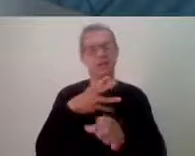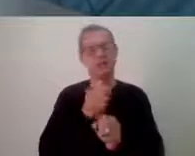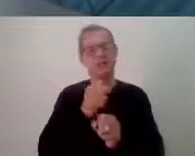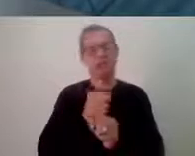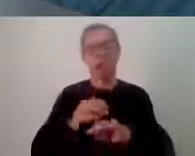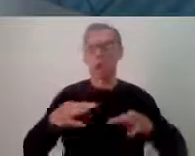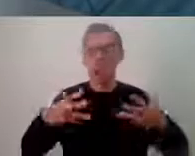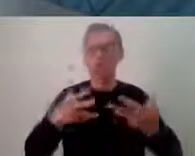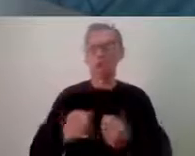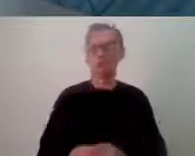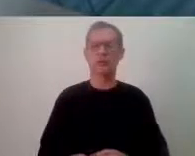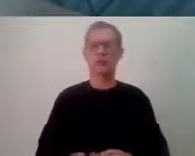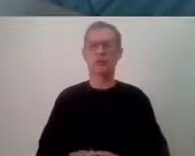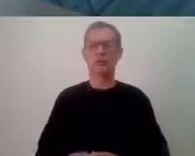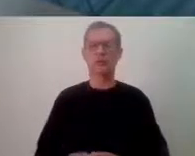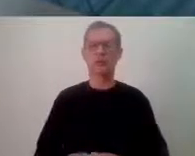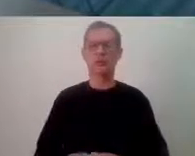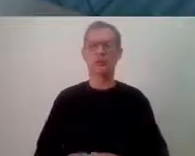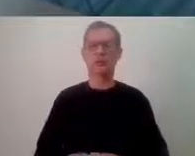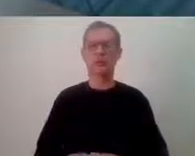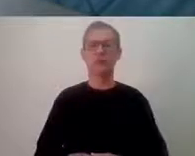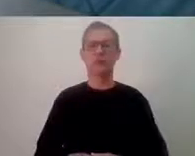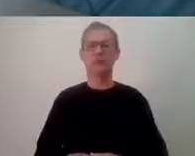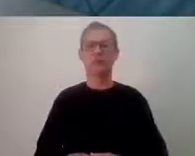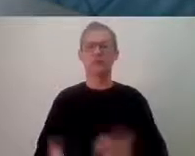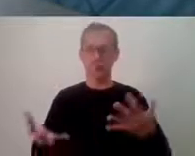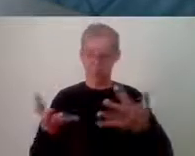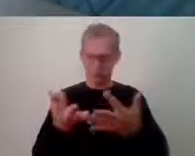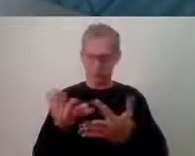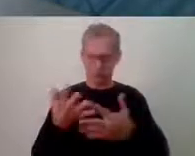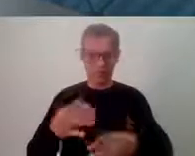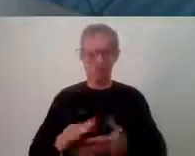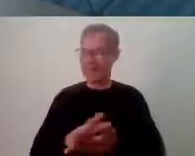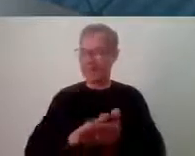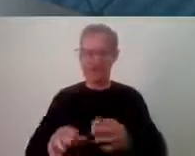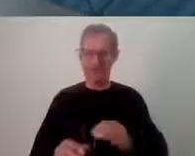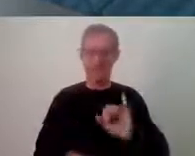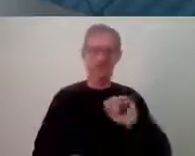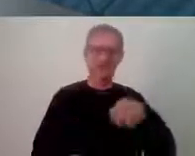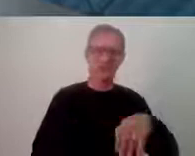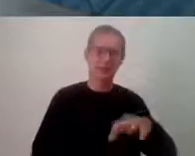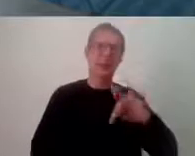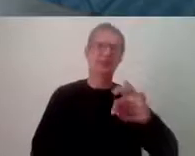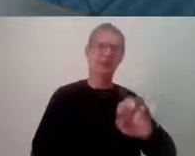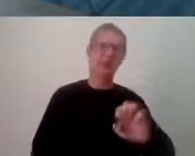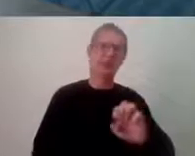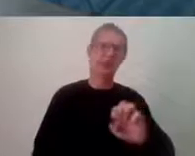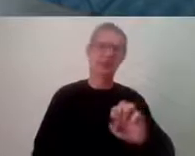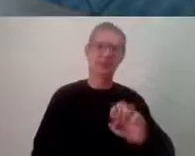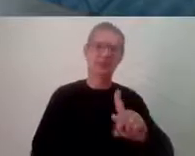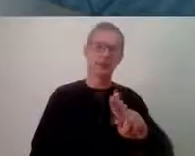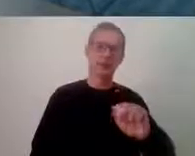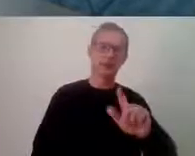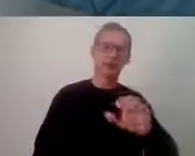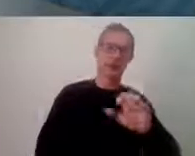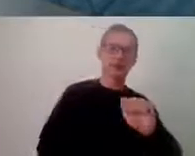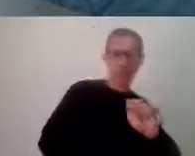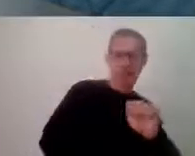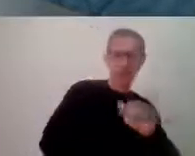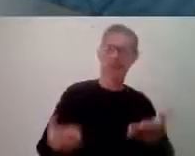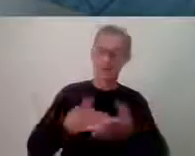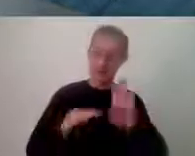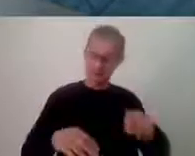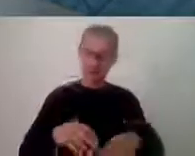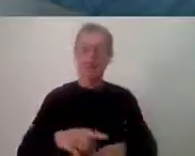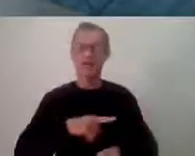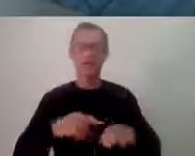calculá-la em todo o intervalo. Eu não tenho ali uma integral de a a b, não, eu tenho uma integral. E quando a gente tem essa